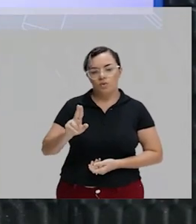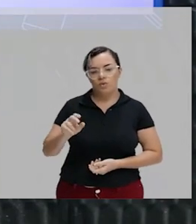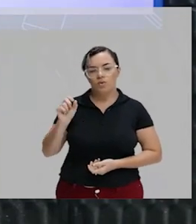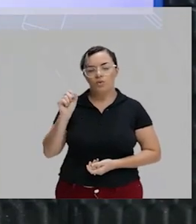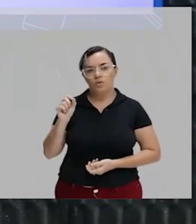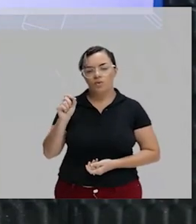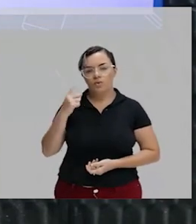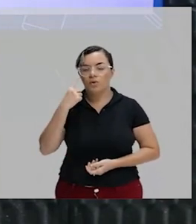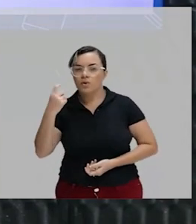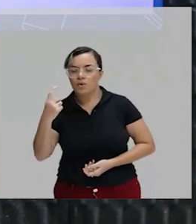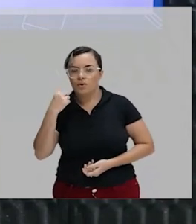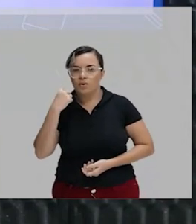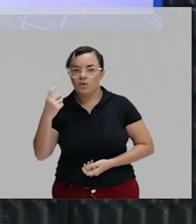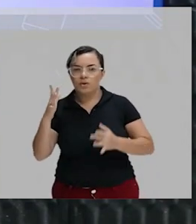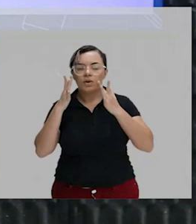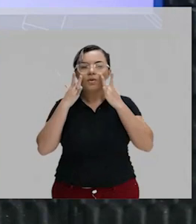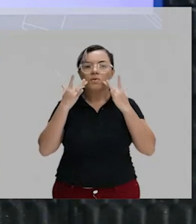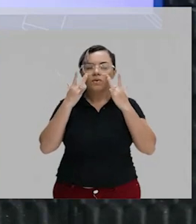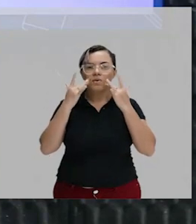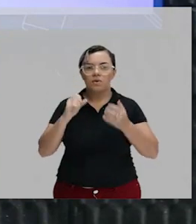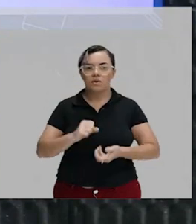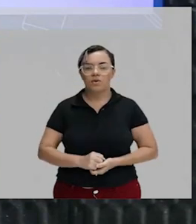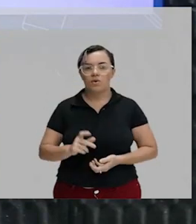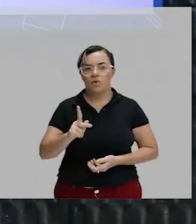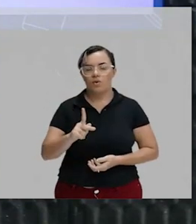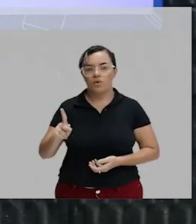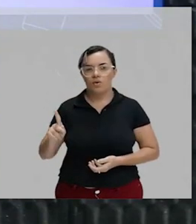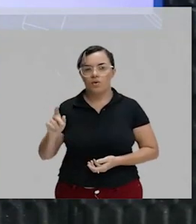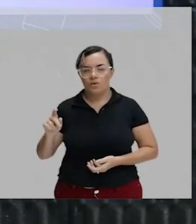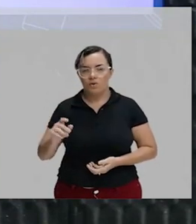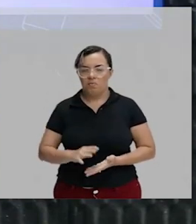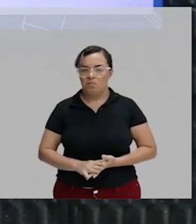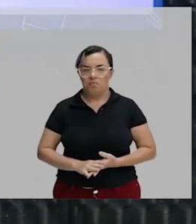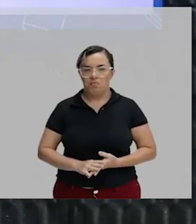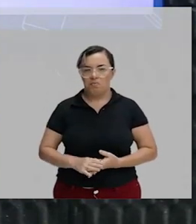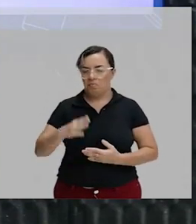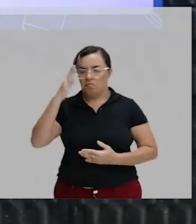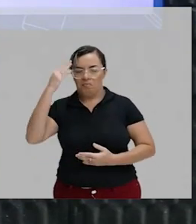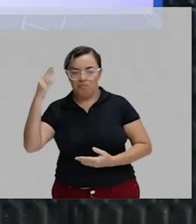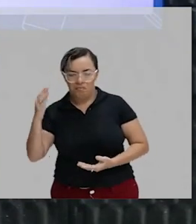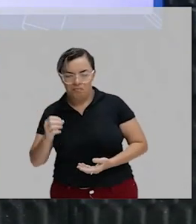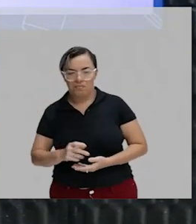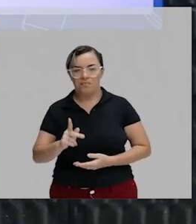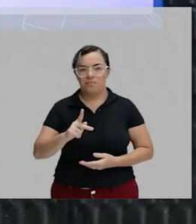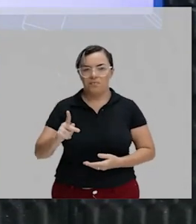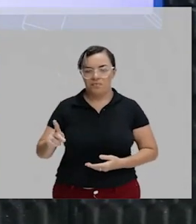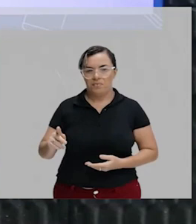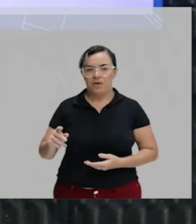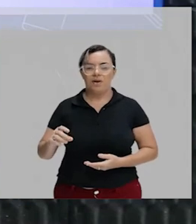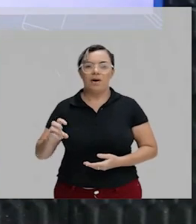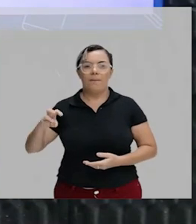coisa muito interessante você trabalhar também na Arte com o professor super professor Marcos dominis que nos visitou aqui